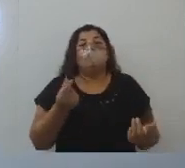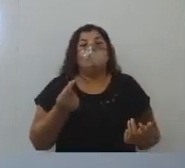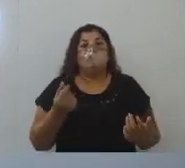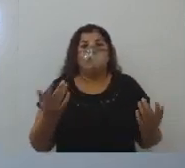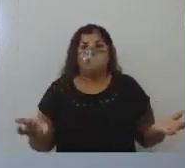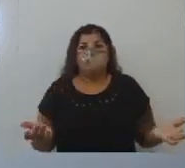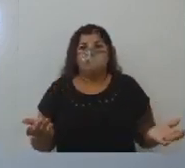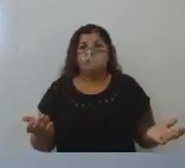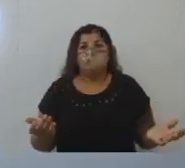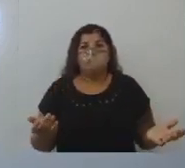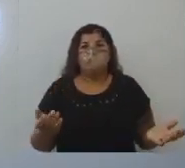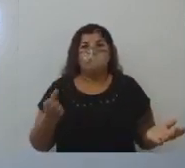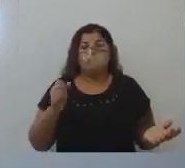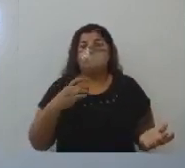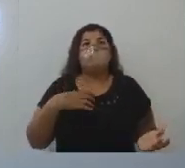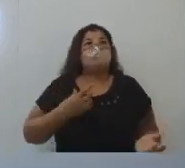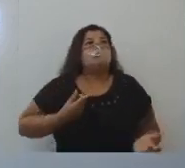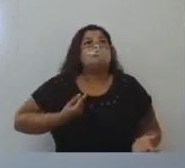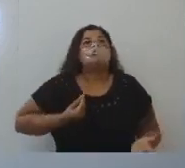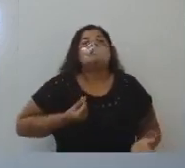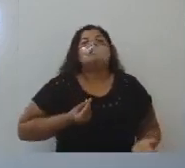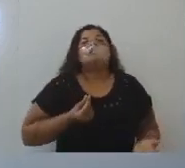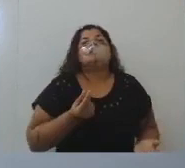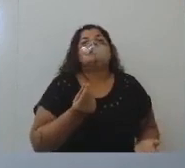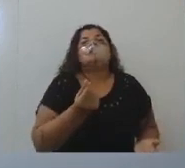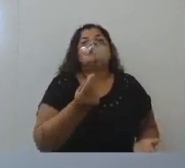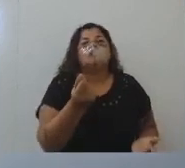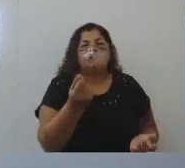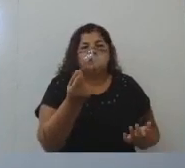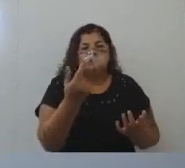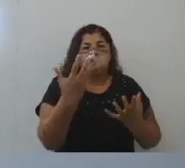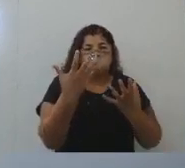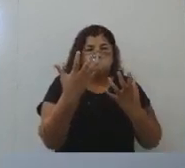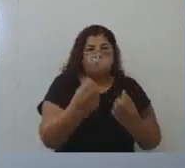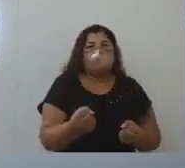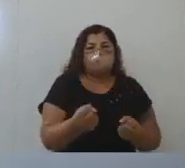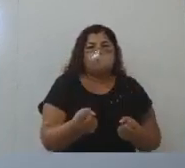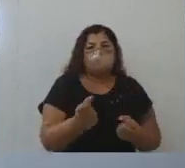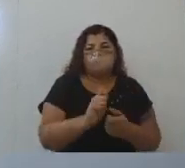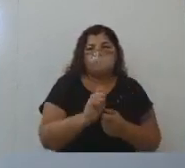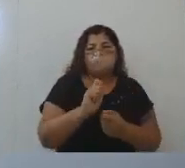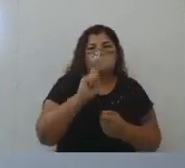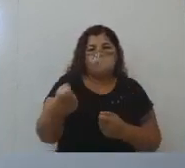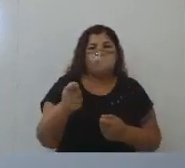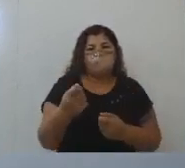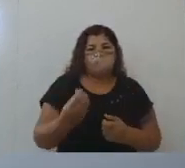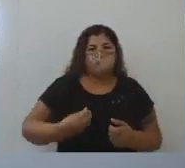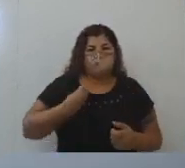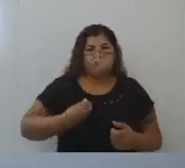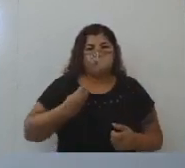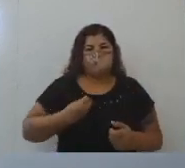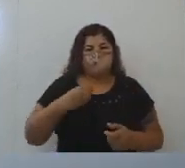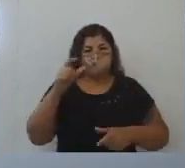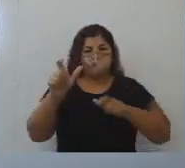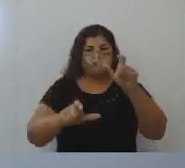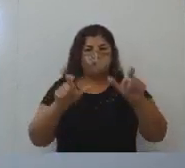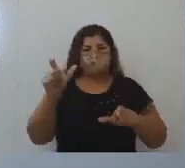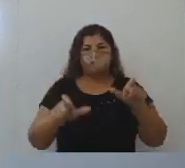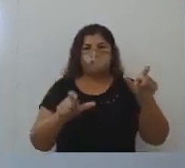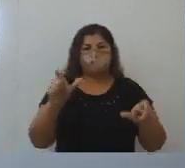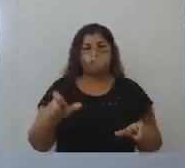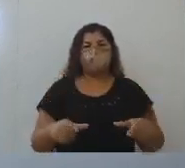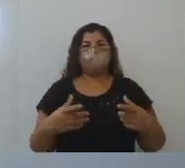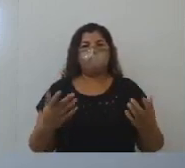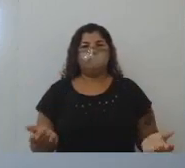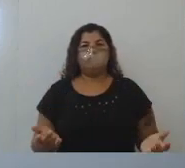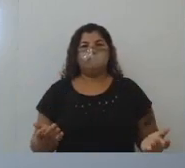Se você fosse trilionário, o quanto você estaria disposto a pagar por uma vida humana? E aí a gente